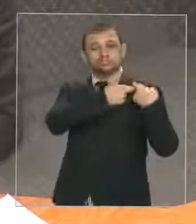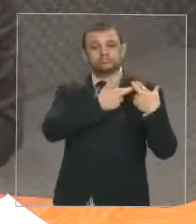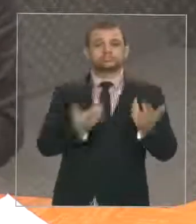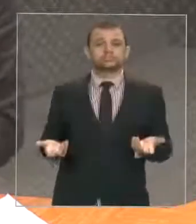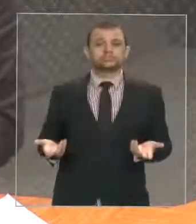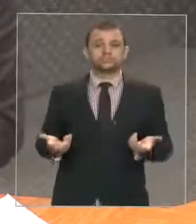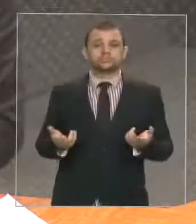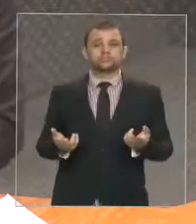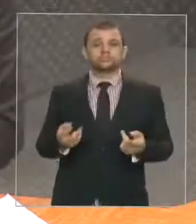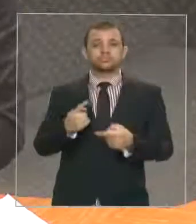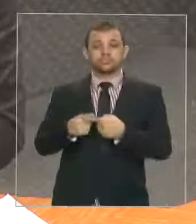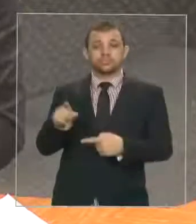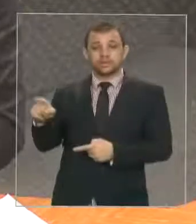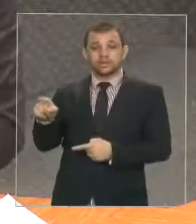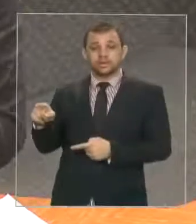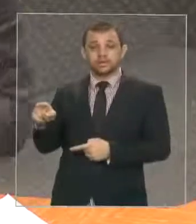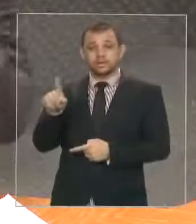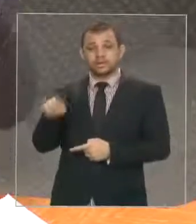tutelado do Estado.